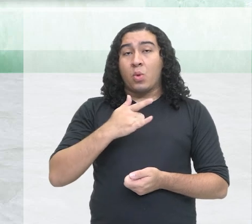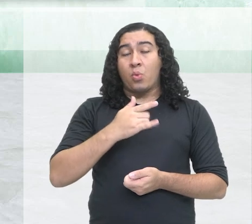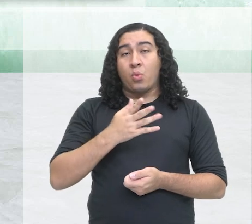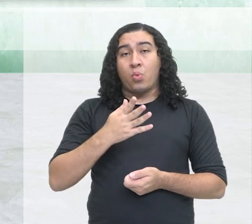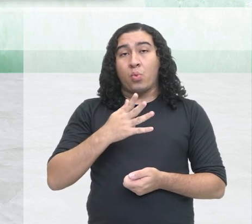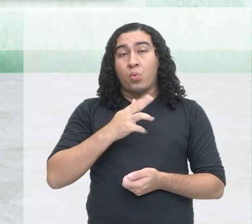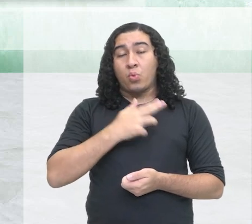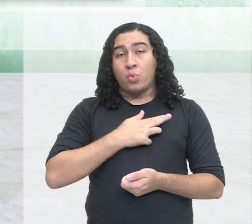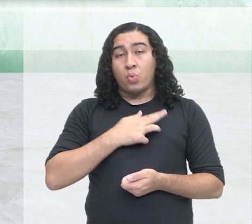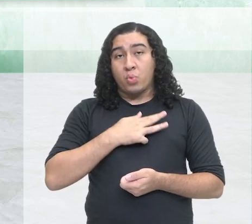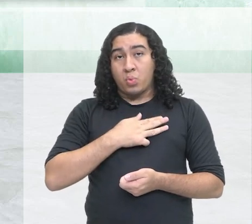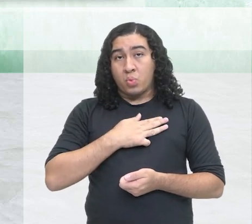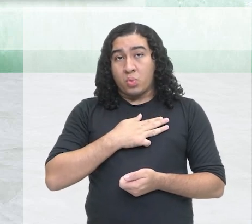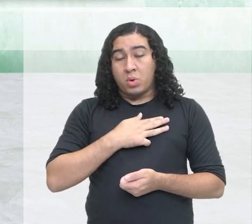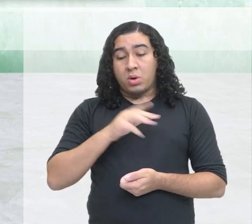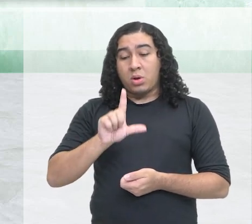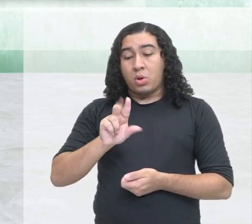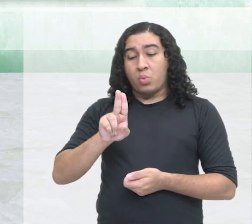da Silva,